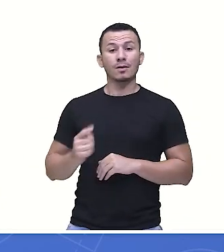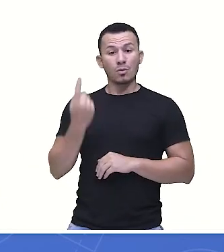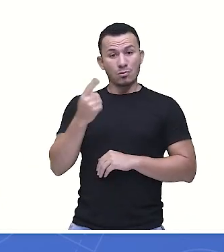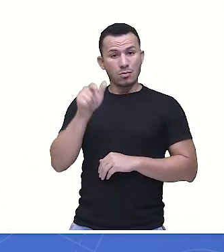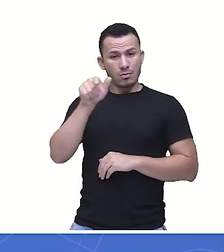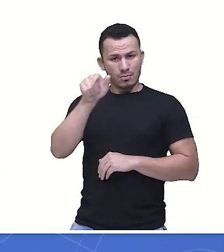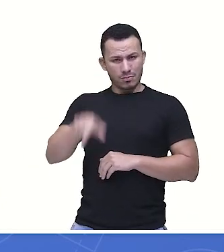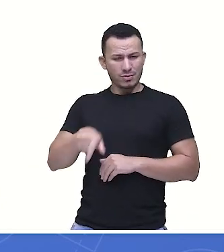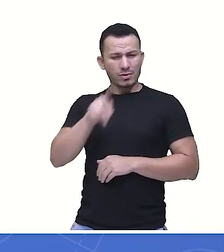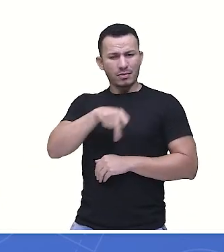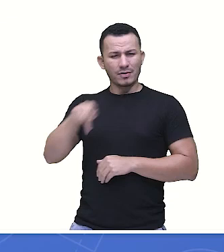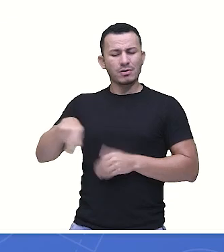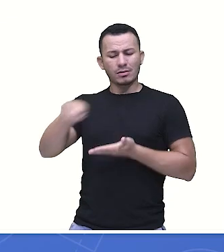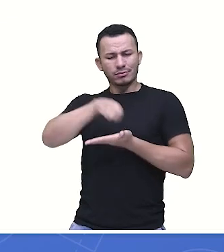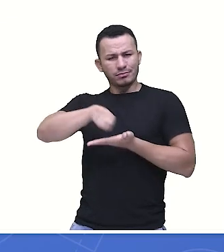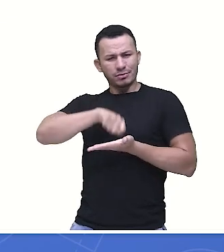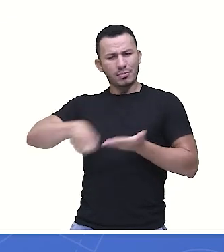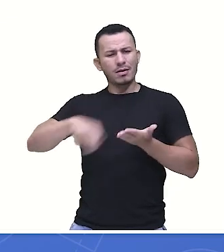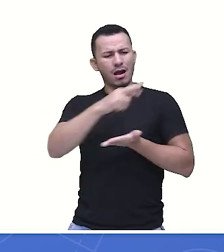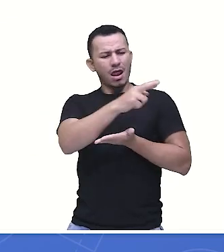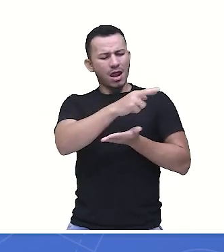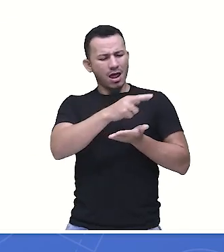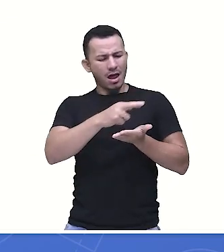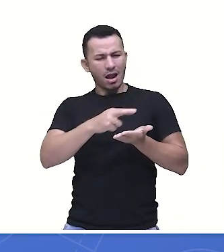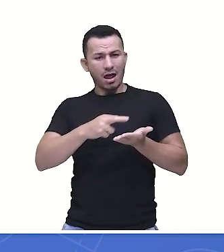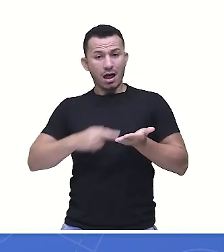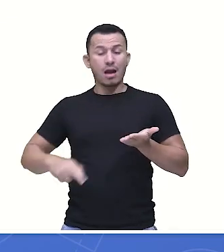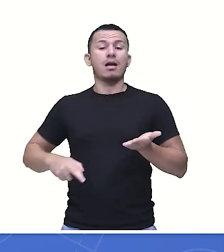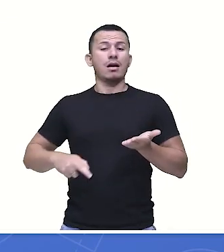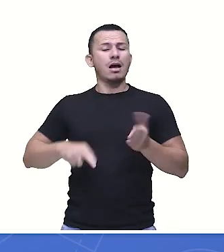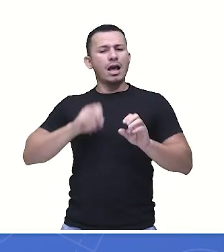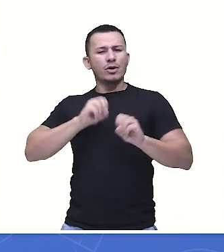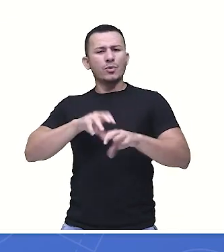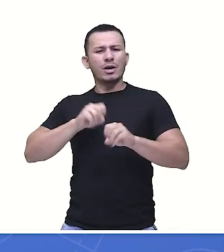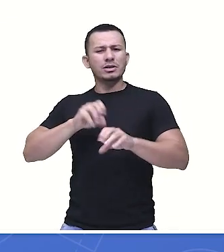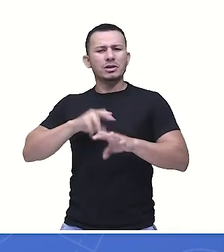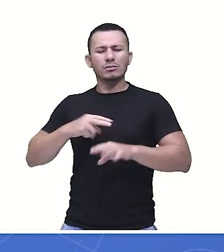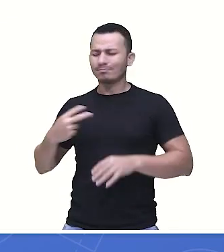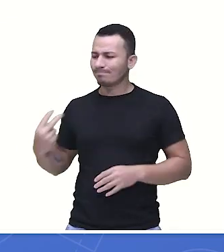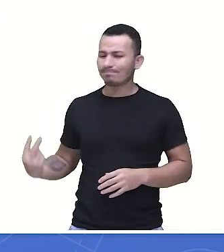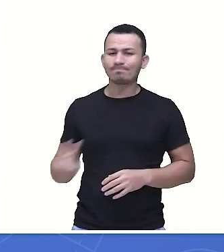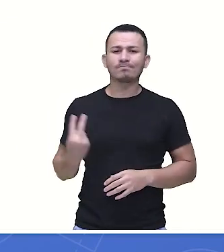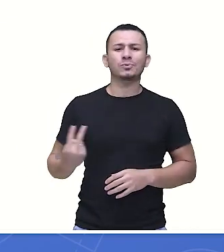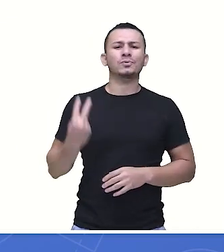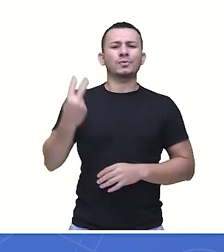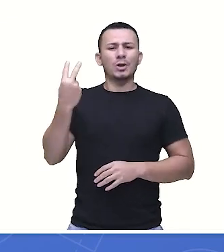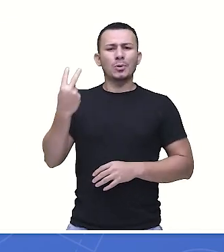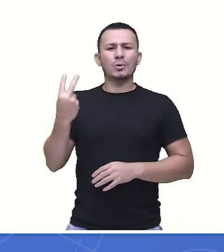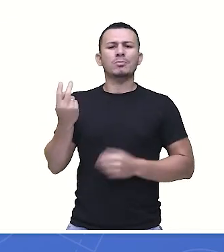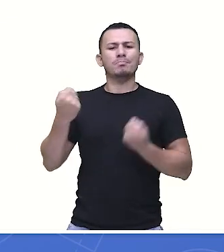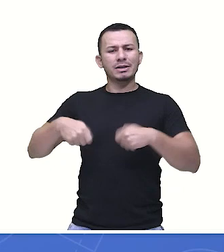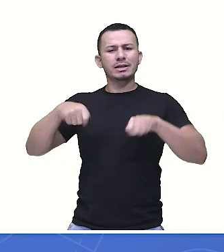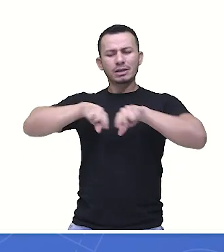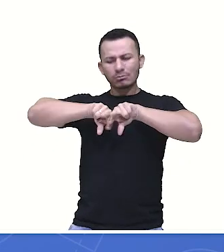relatório, a educação, um tesouro a descobrir. E aí